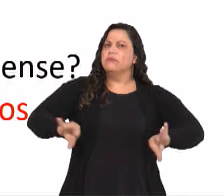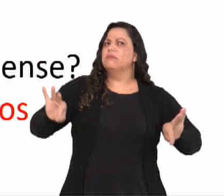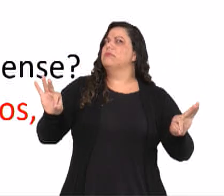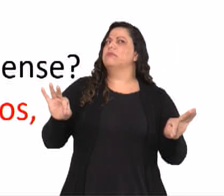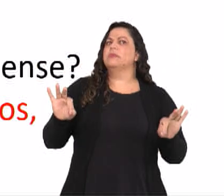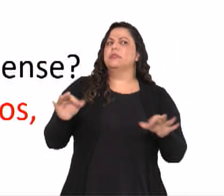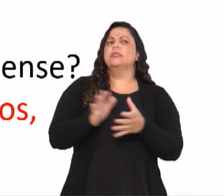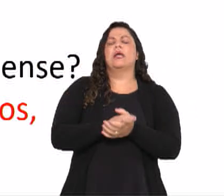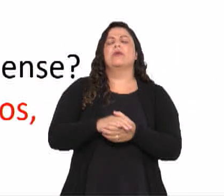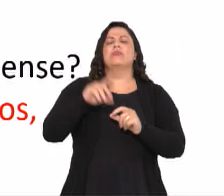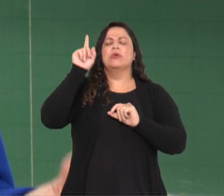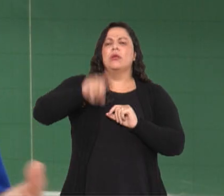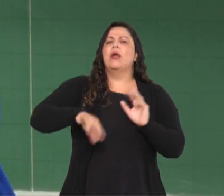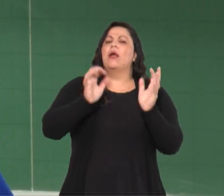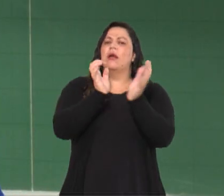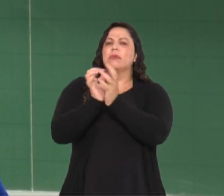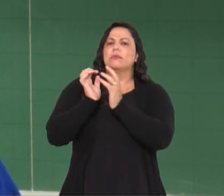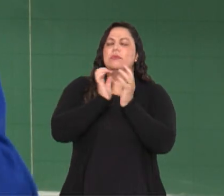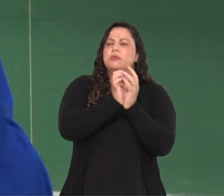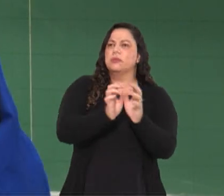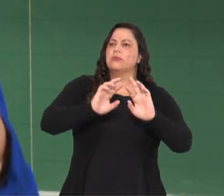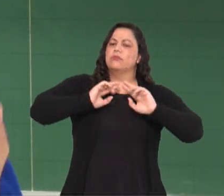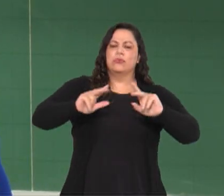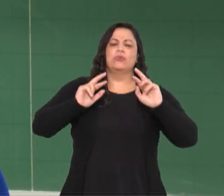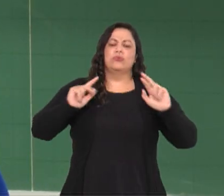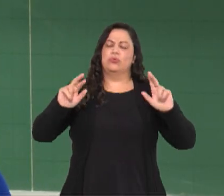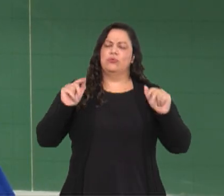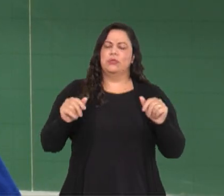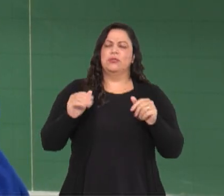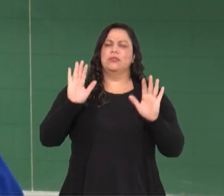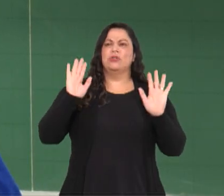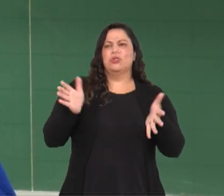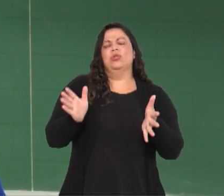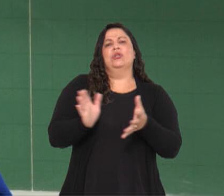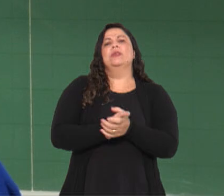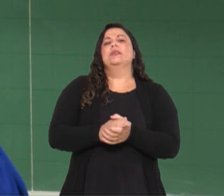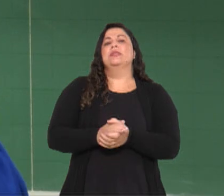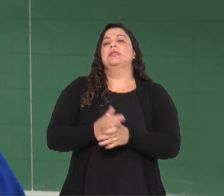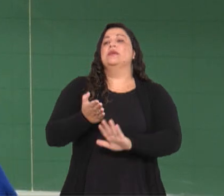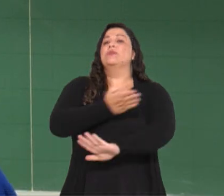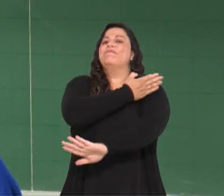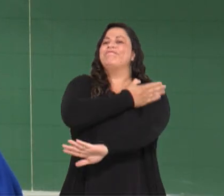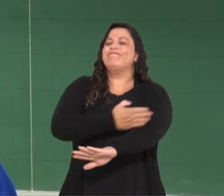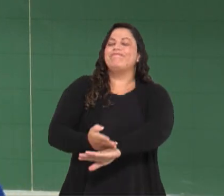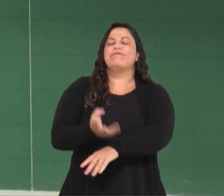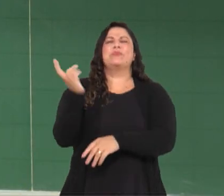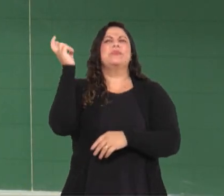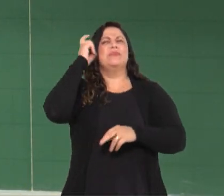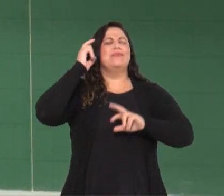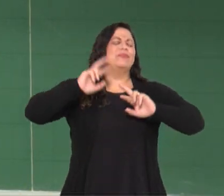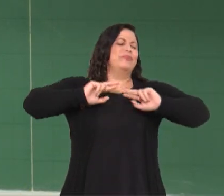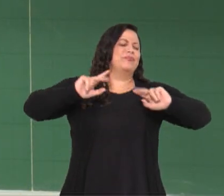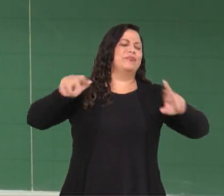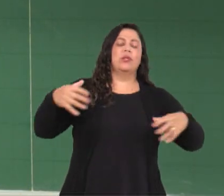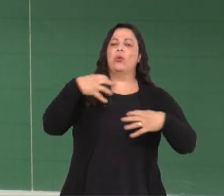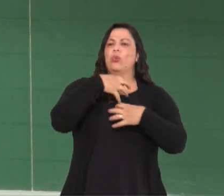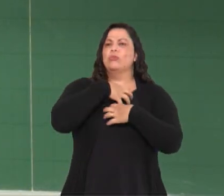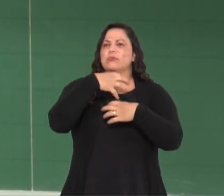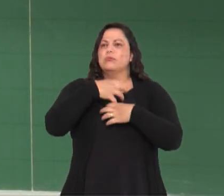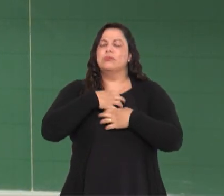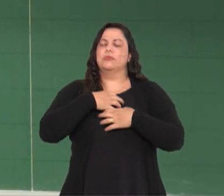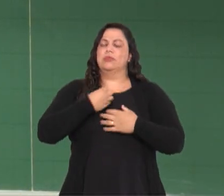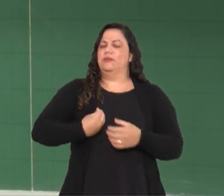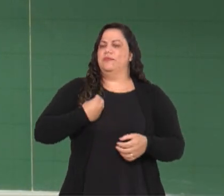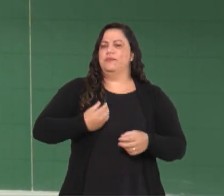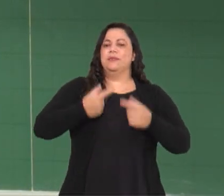Eram nações diferentes que tinham seus costumes diferentes uns dos outros, seus modos de vida diferentes e também a sua